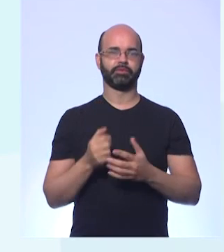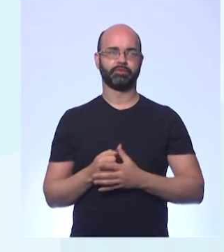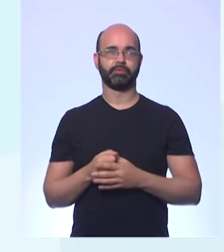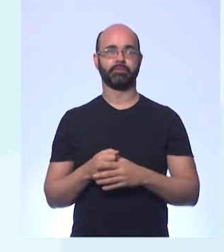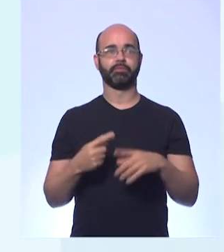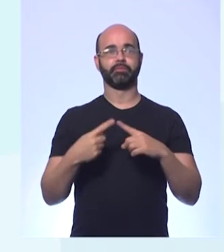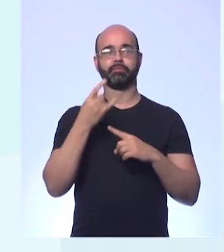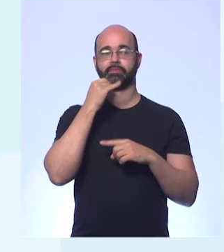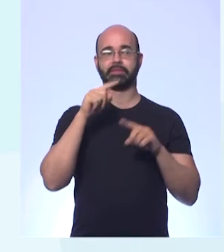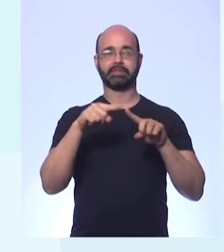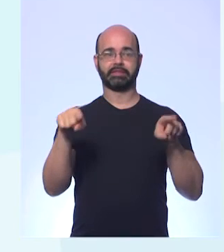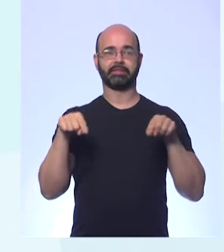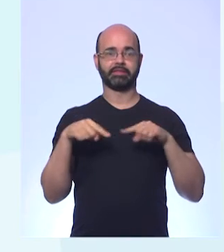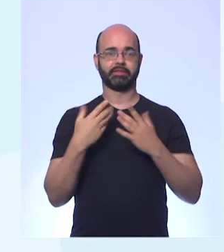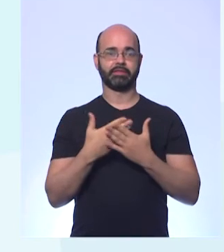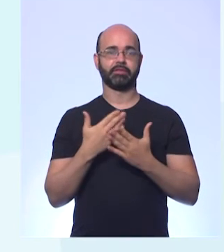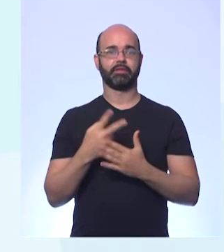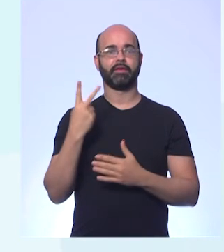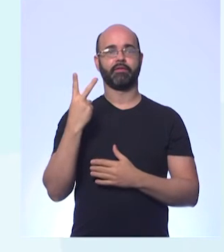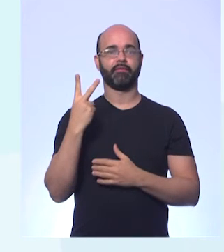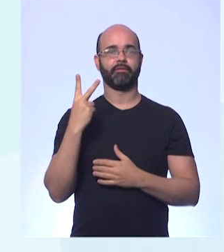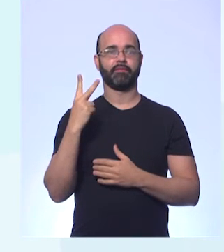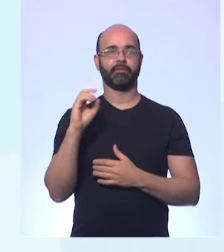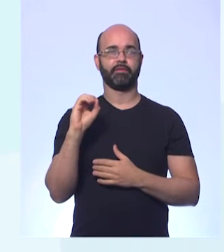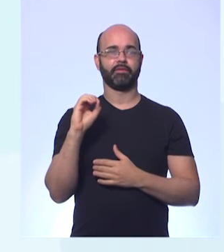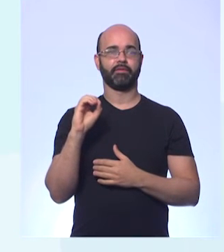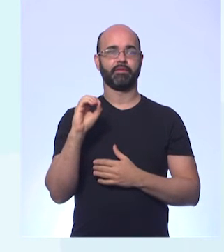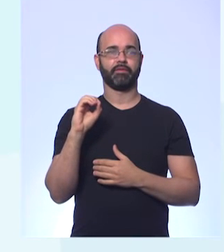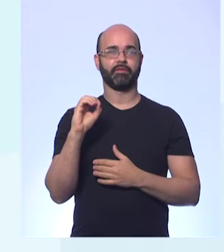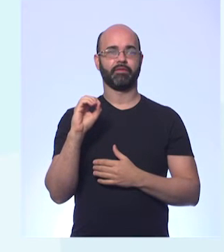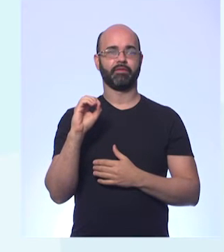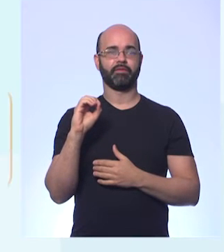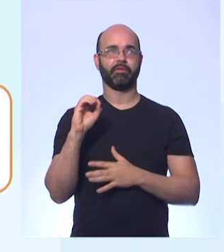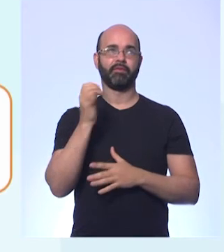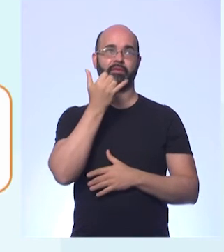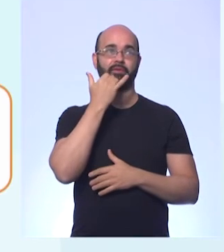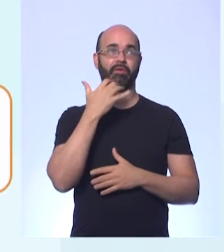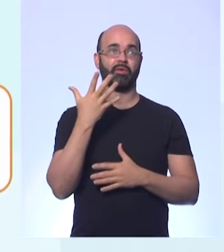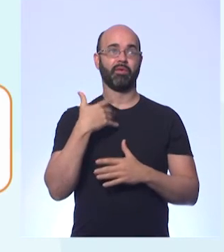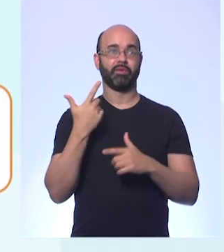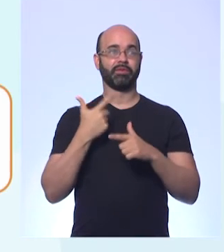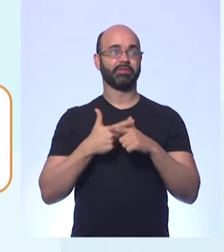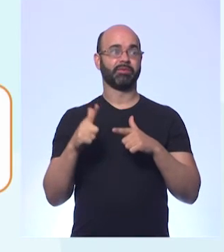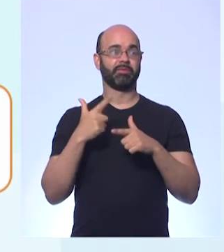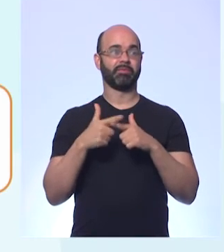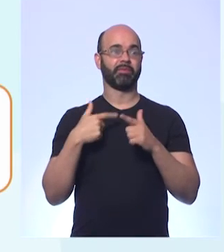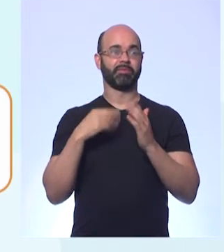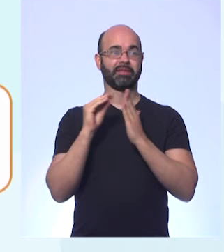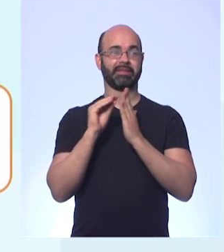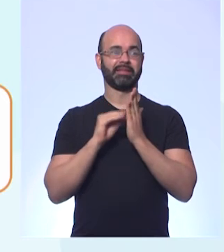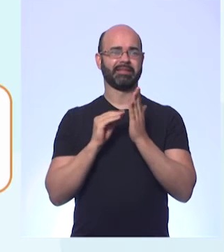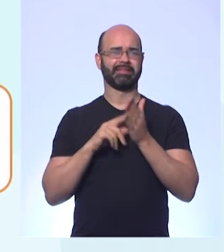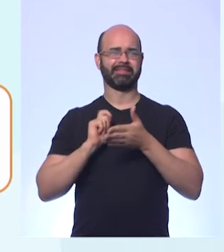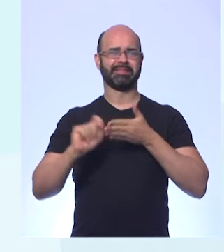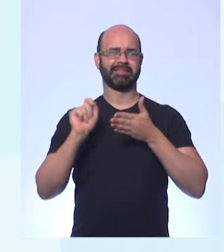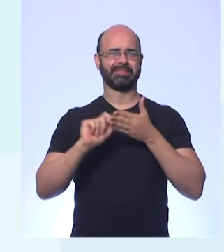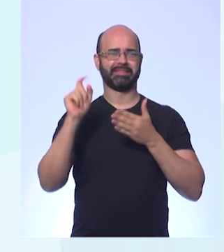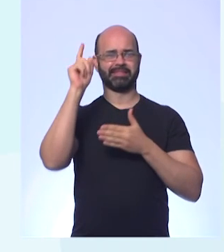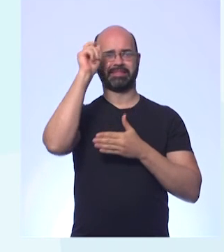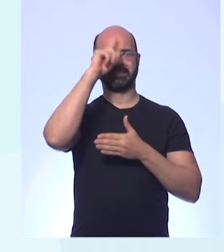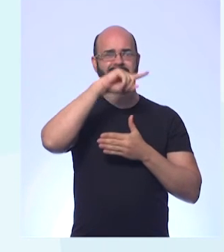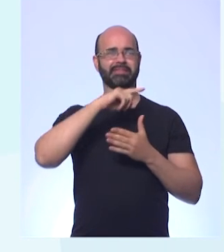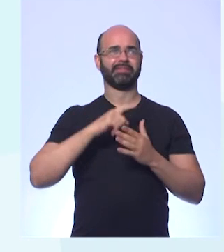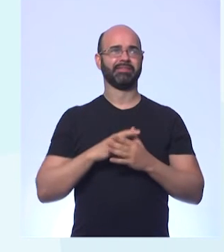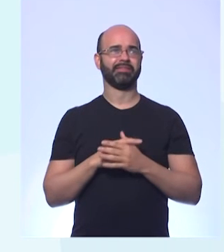uma sala de aula, há 20 meninas. Opa, hoje eu estou com um problema aqui de anotações, né, de escrever nessa lousinha